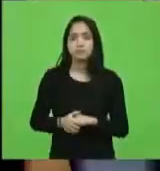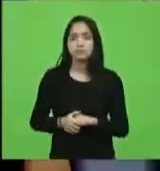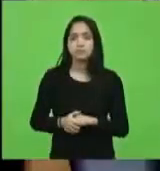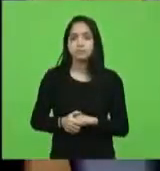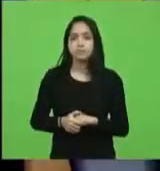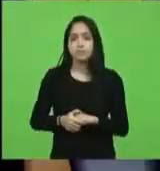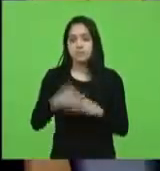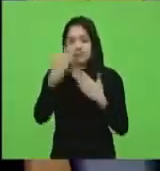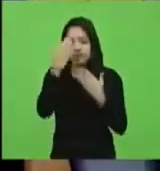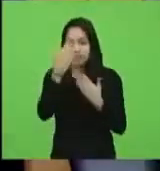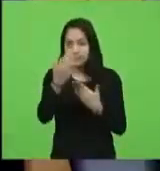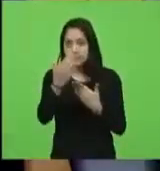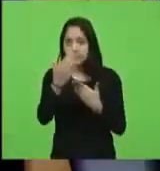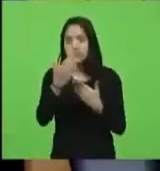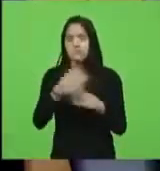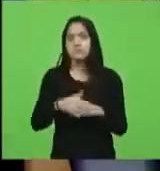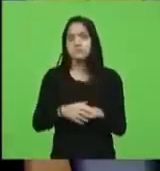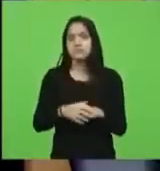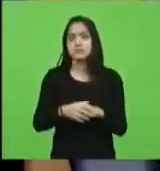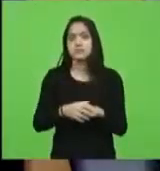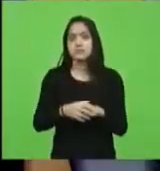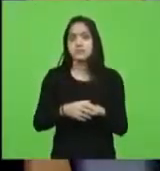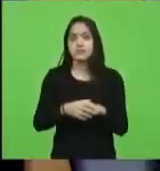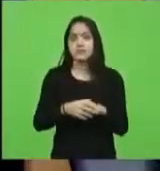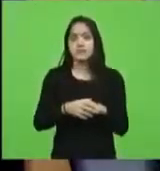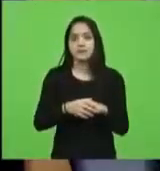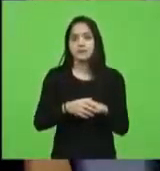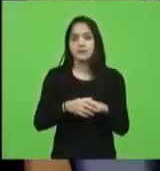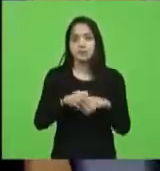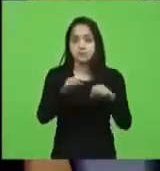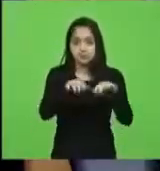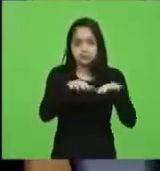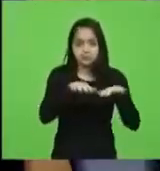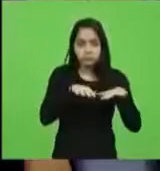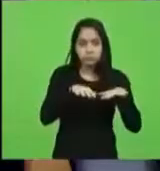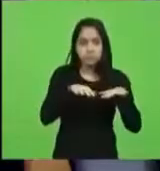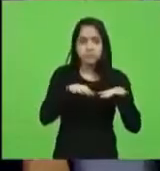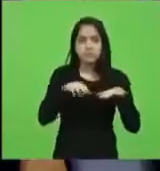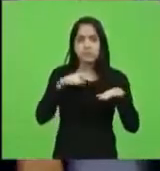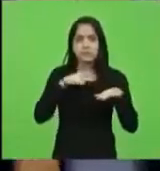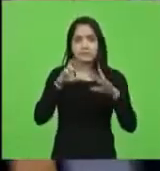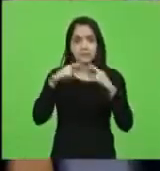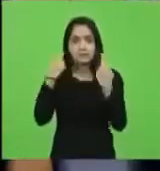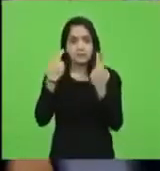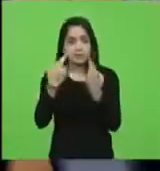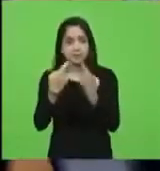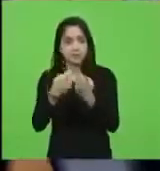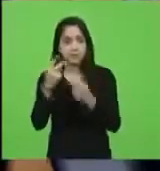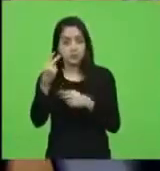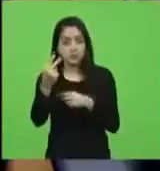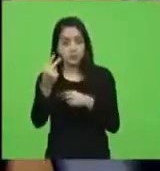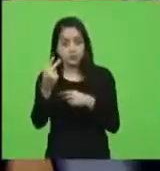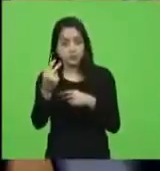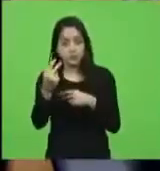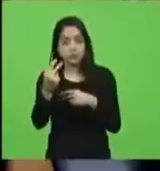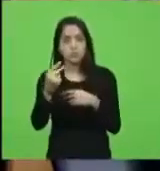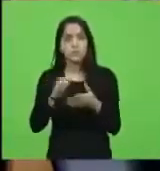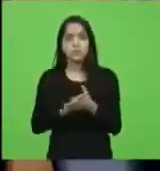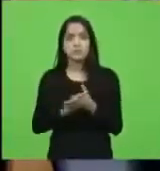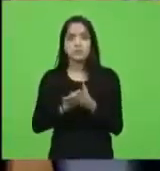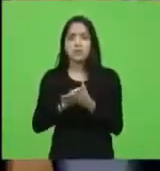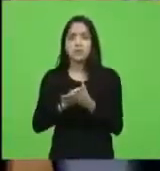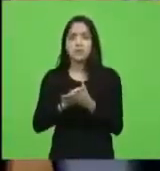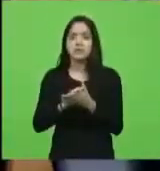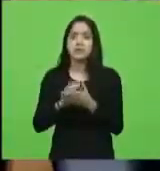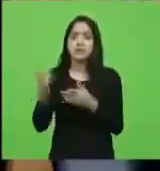até agradeço à mesa, tive o plenarinho emprestado, fiz duas reuniões aqui onde recebi alguns representantes